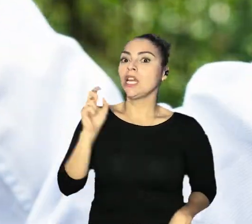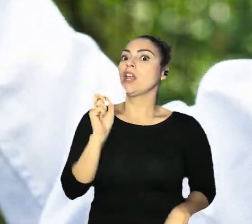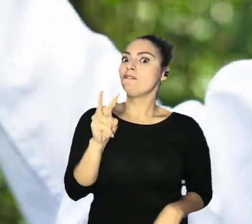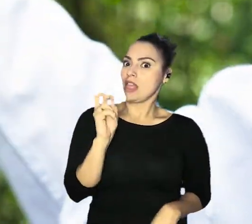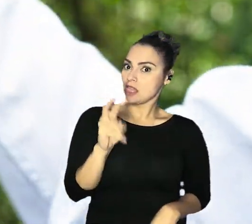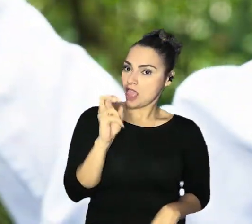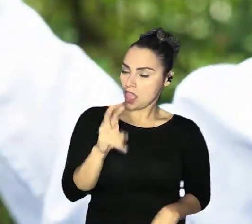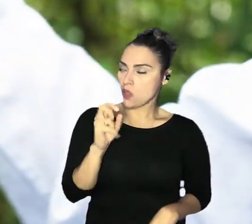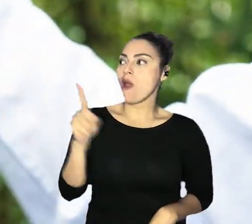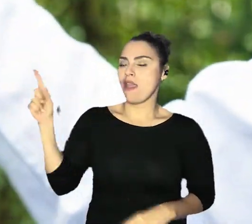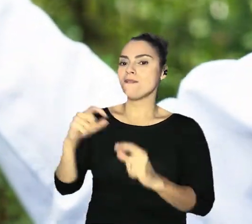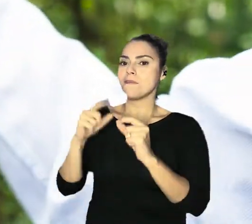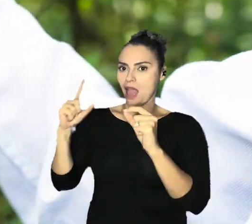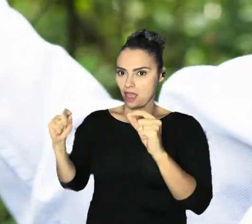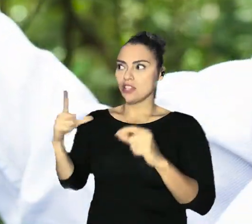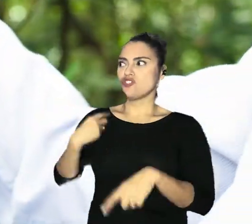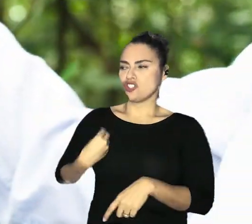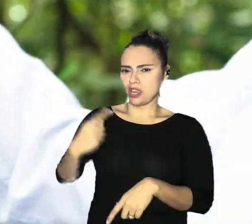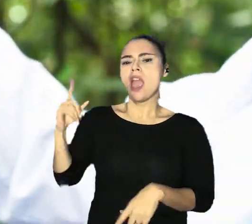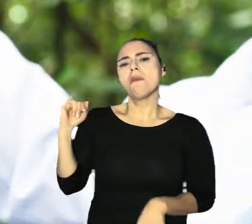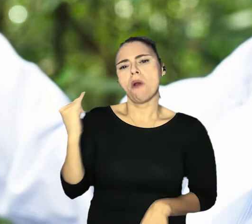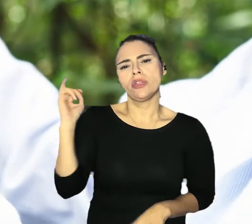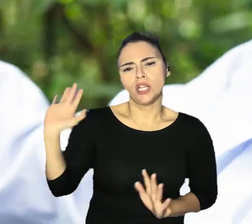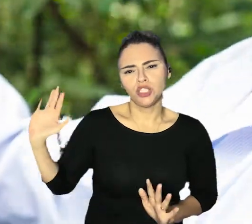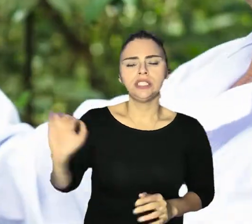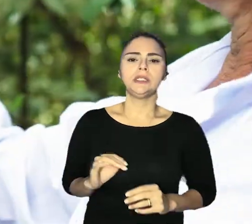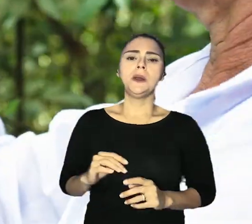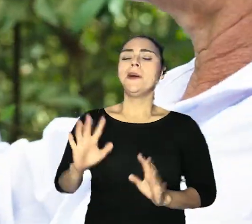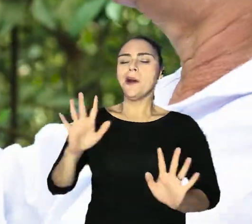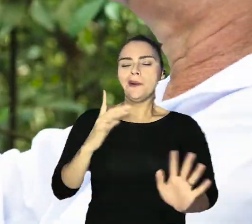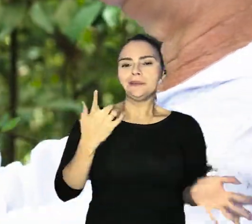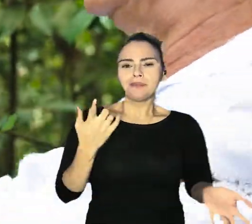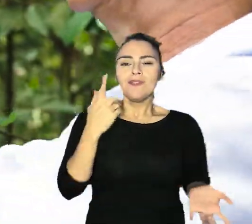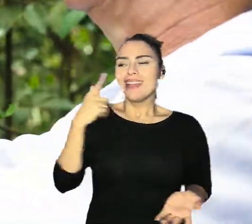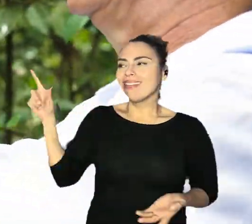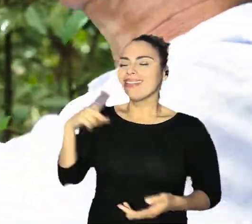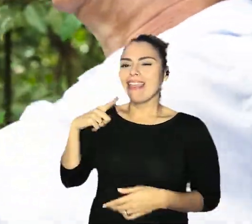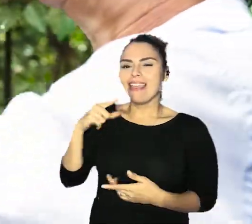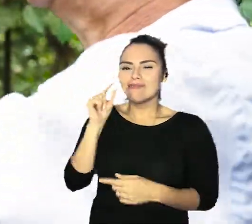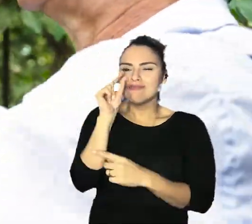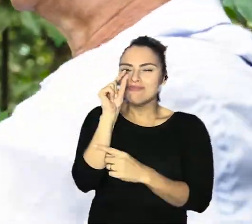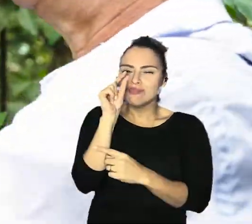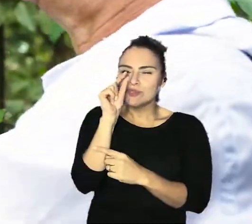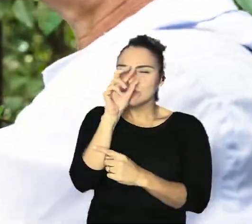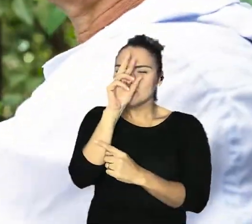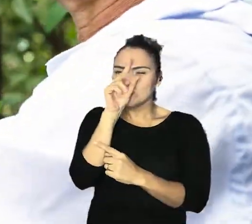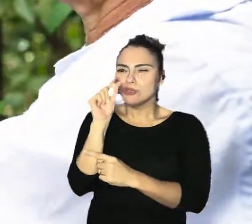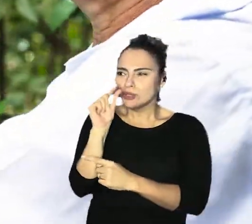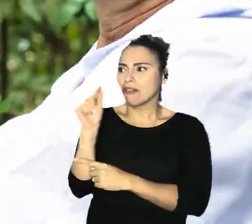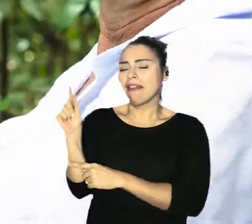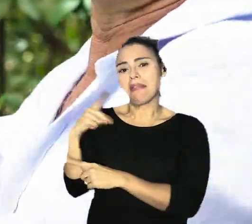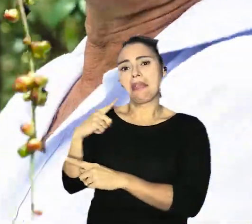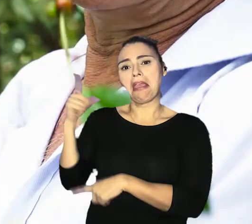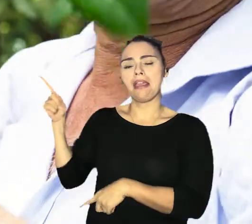é muito tóxico. É uma planta tóxica, está aqui, é importante, porque tem algo. Veja, gente, tem alguns insetos se beneficiando